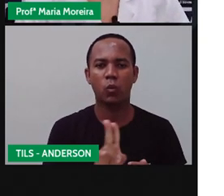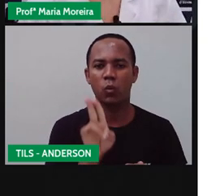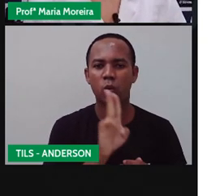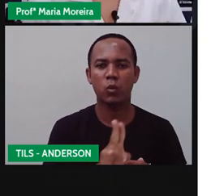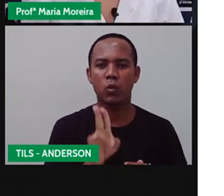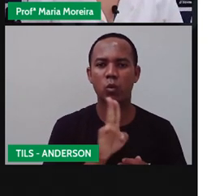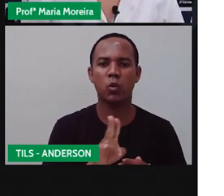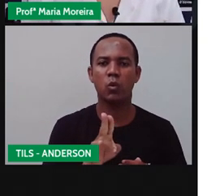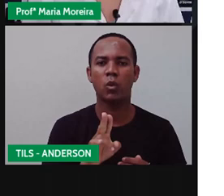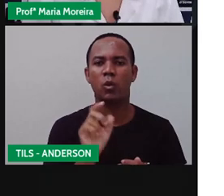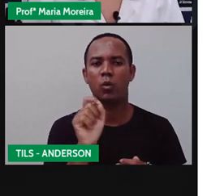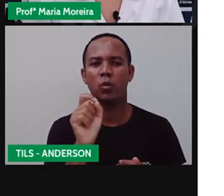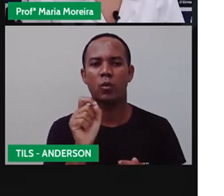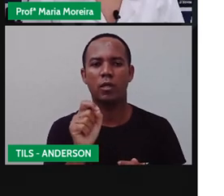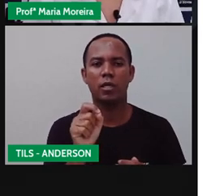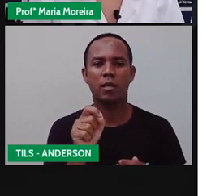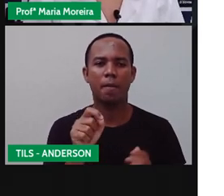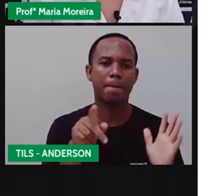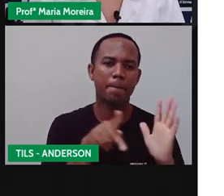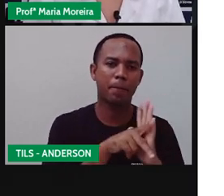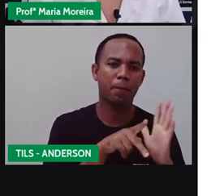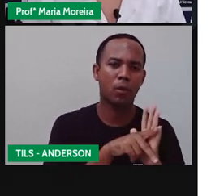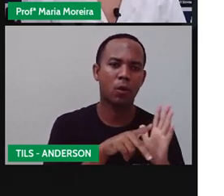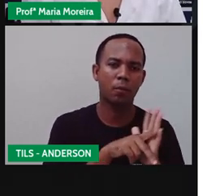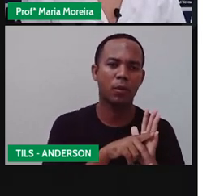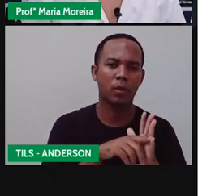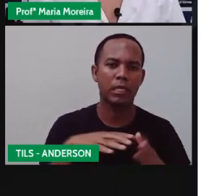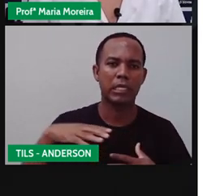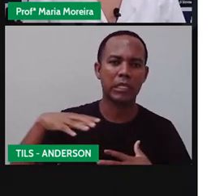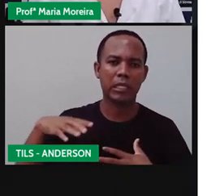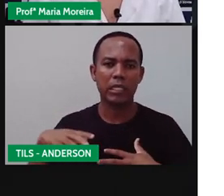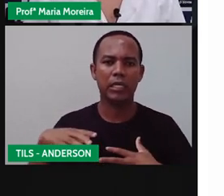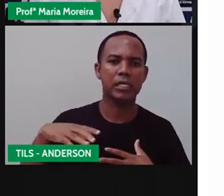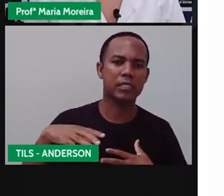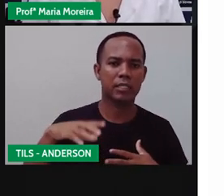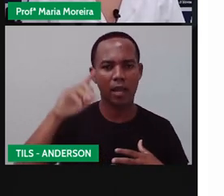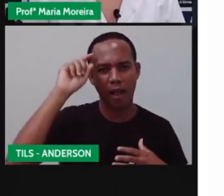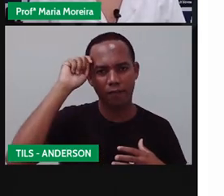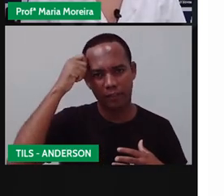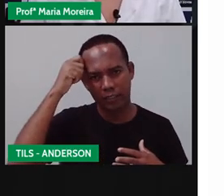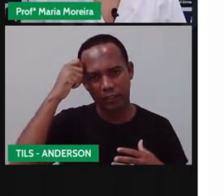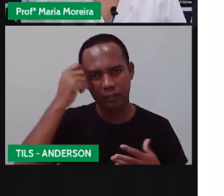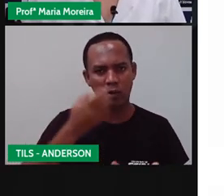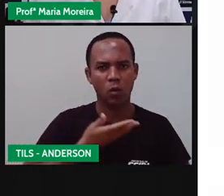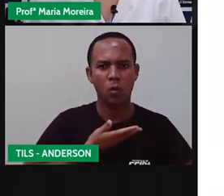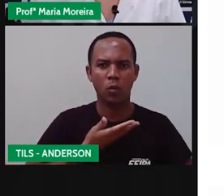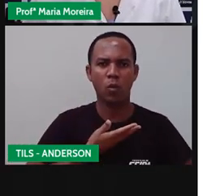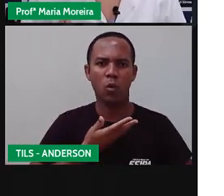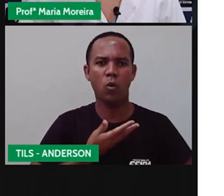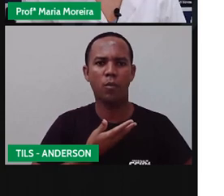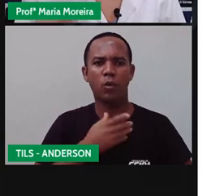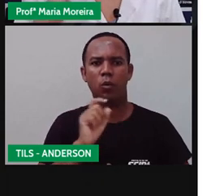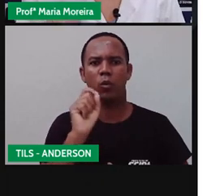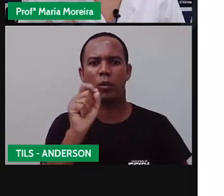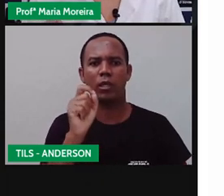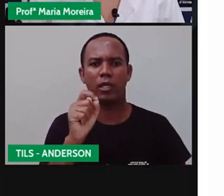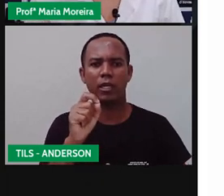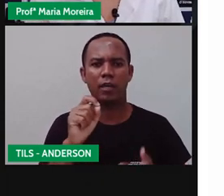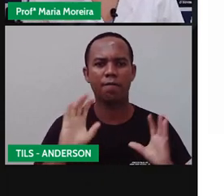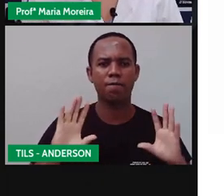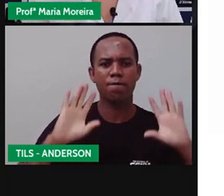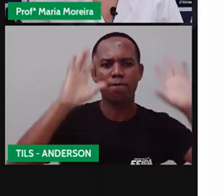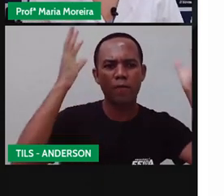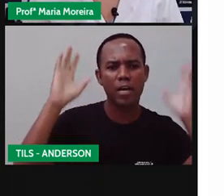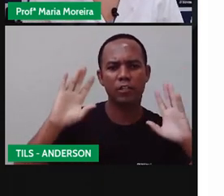objetos marcantes das danças africanas. Muitos desses movimentos são realizados para